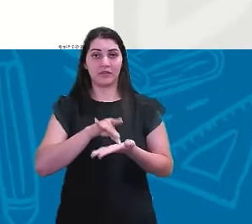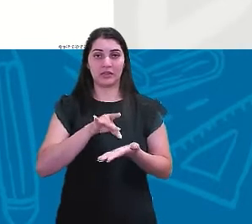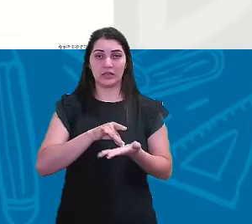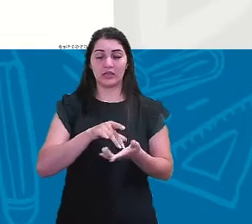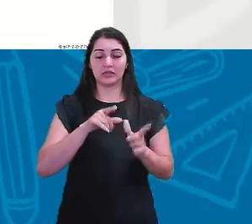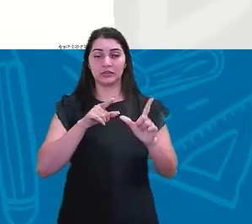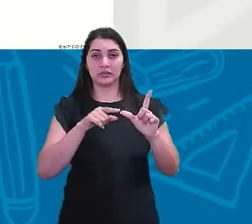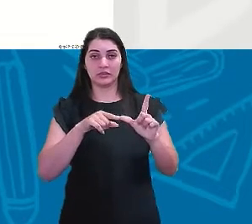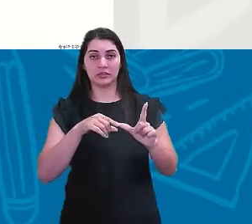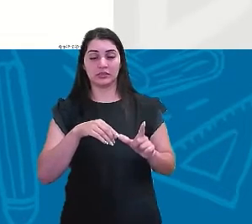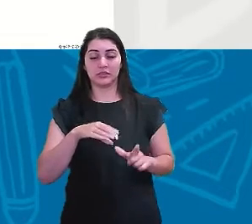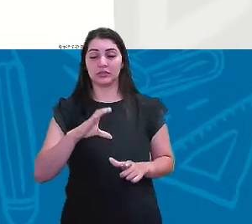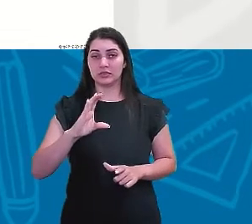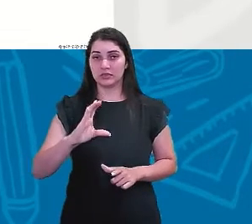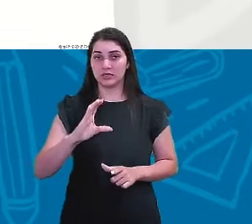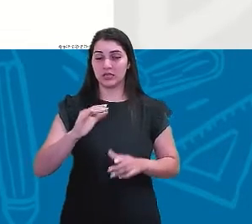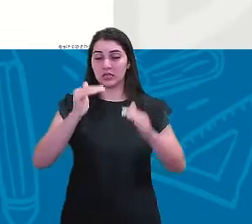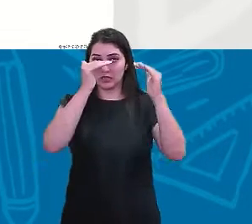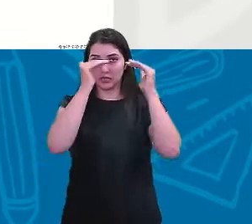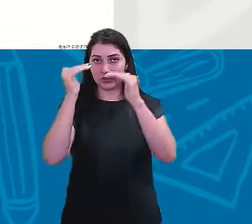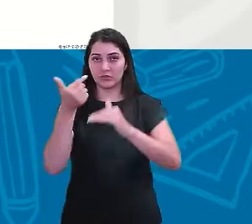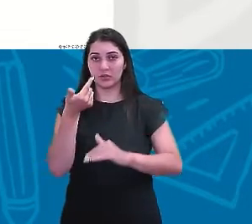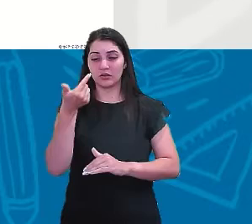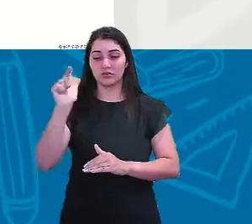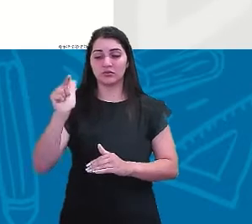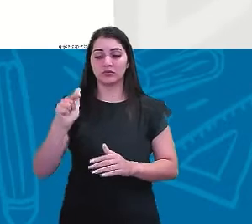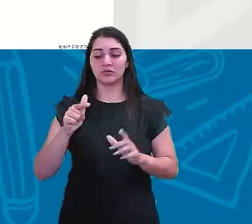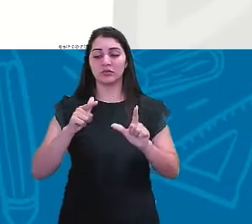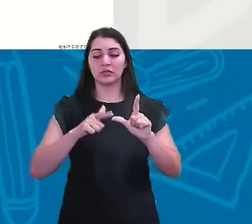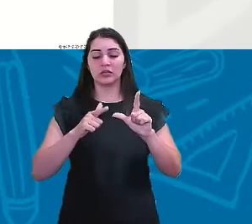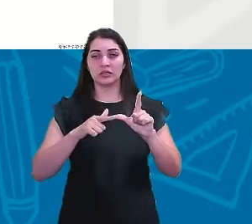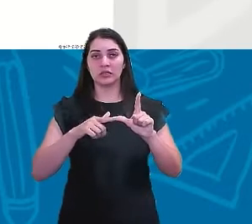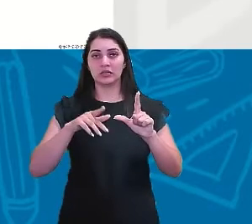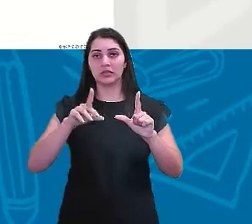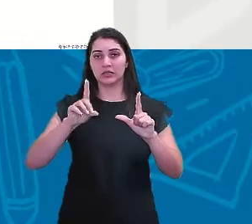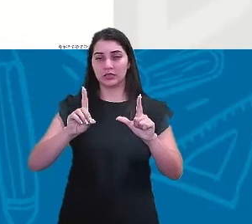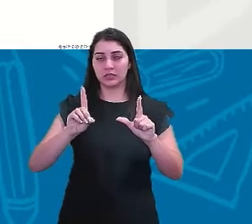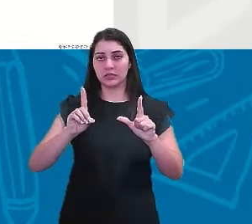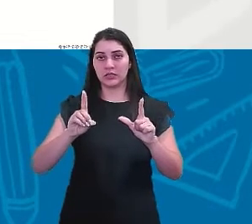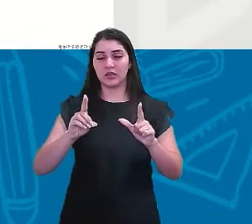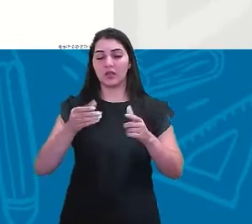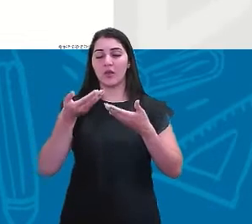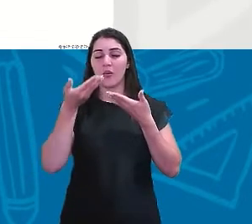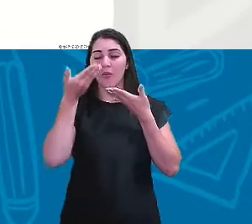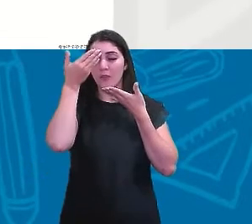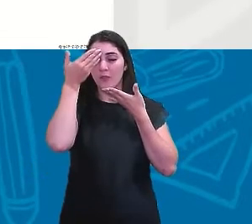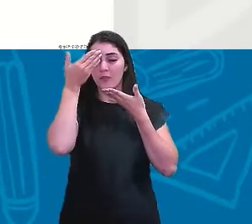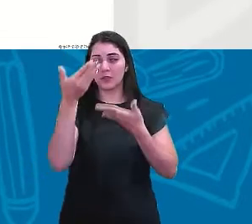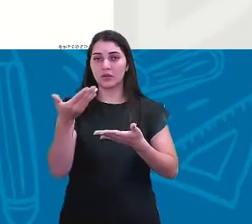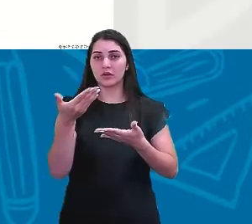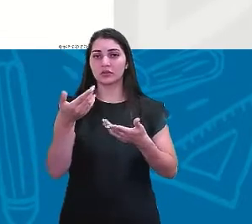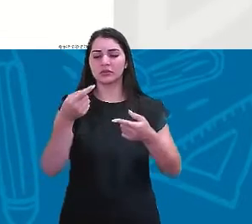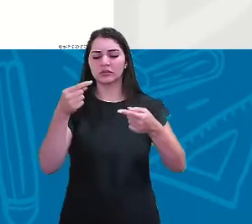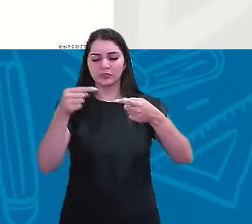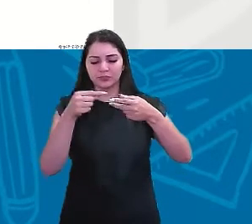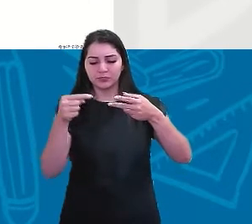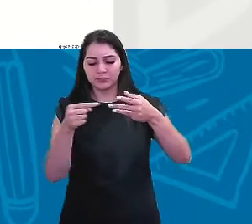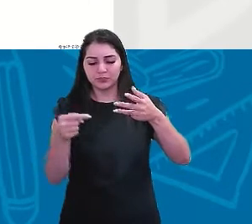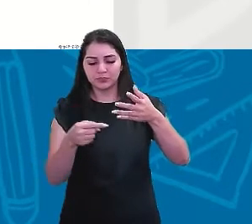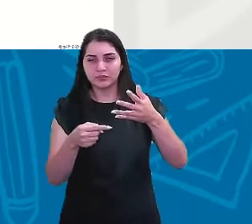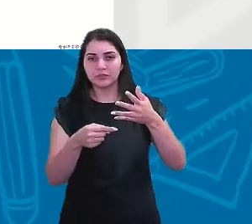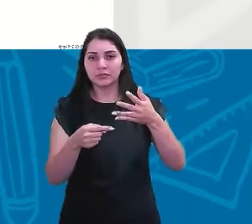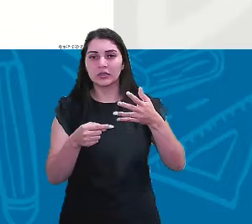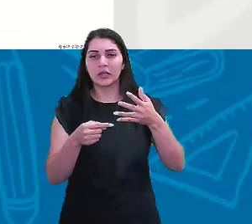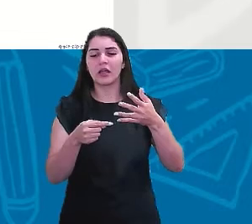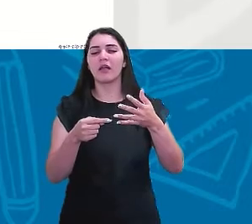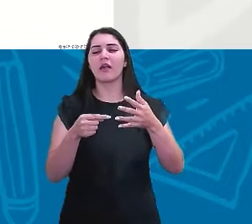C, respeitar os outros. E letra D, diga obrigado. Vamos ligar essas pequenas frases a